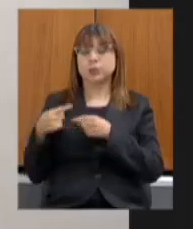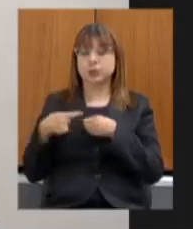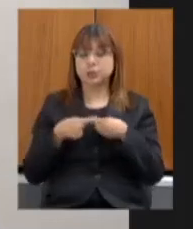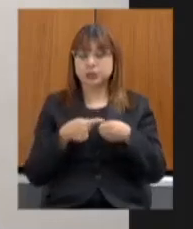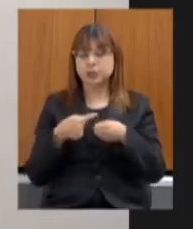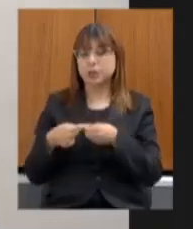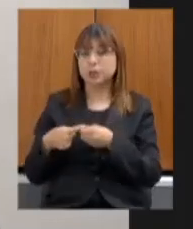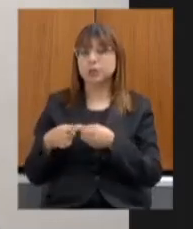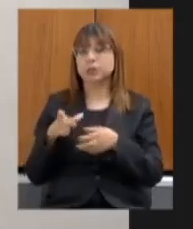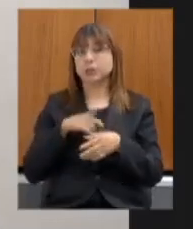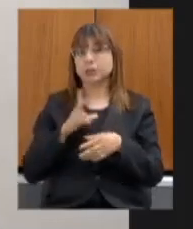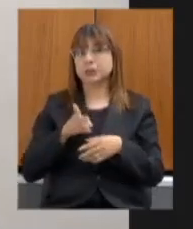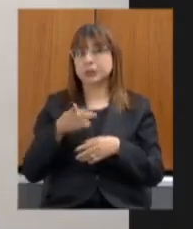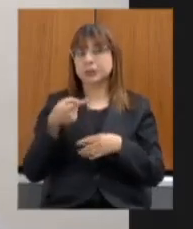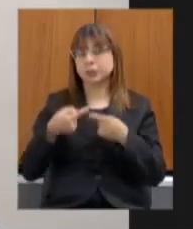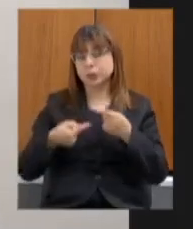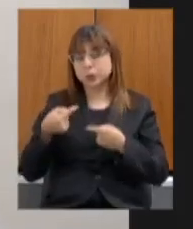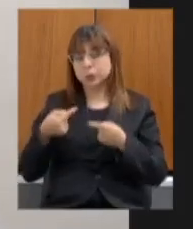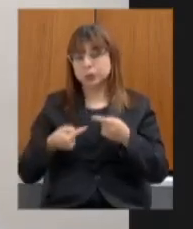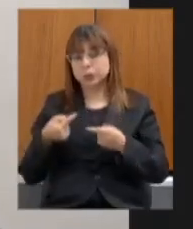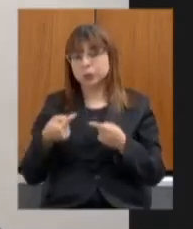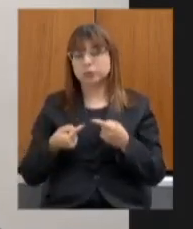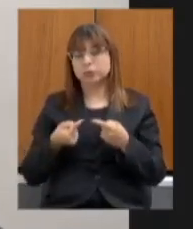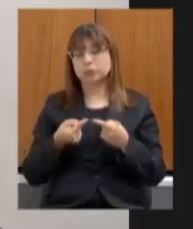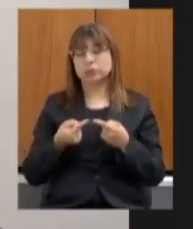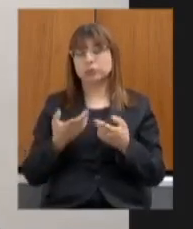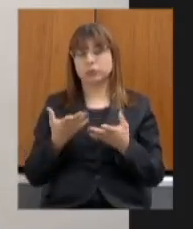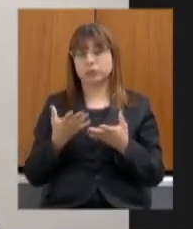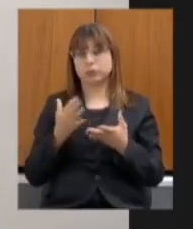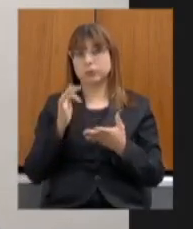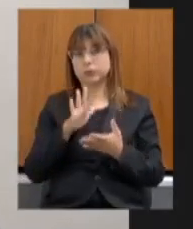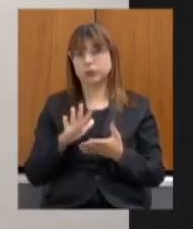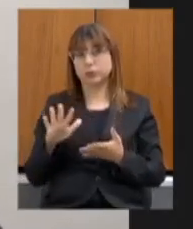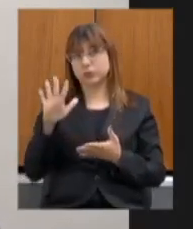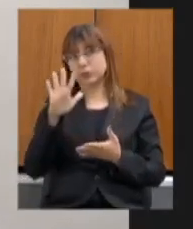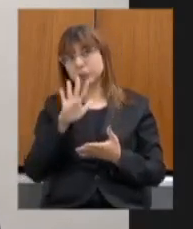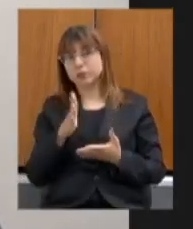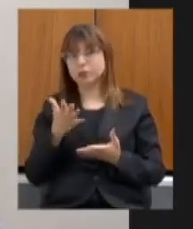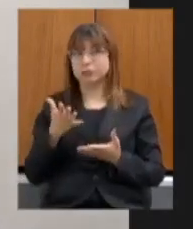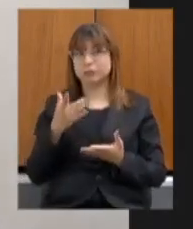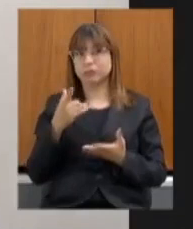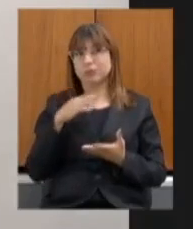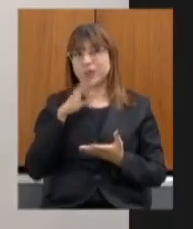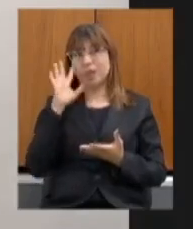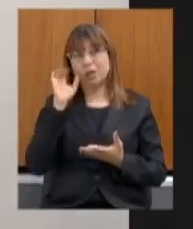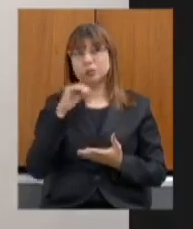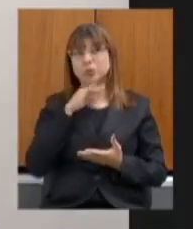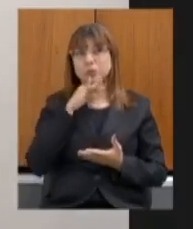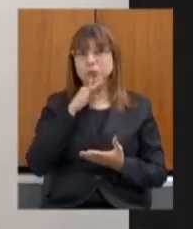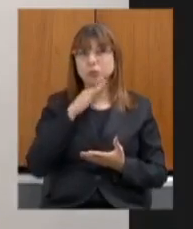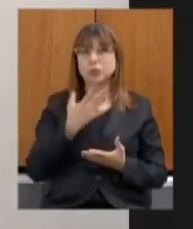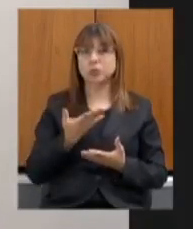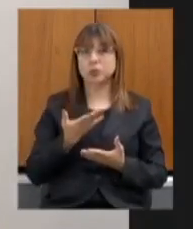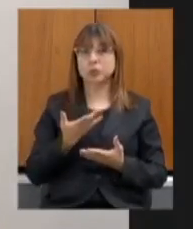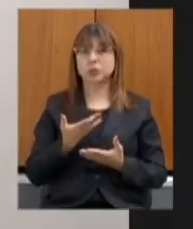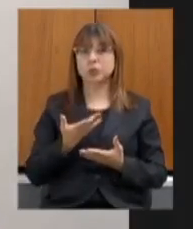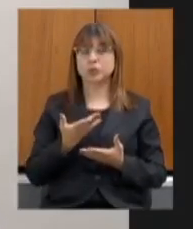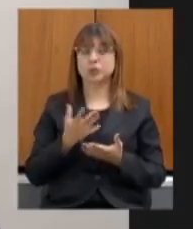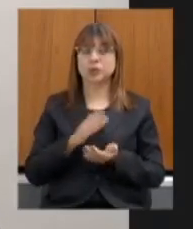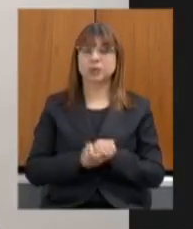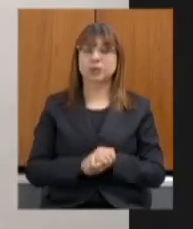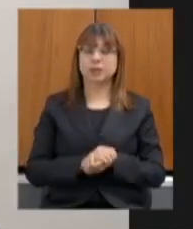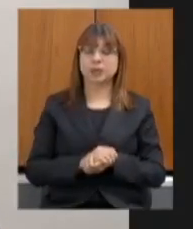rediscussão federativa. Acho muito ruim os Estados ficarem de pires da mão